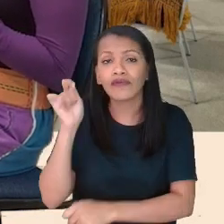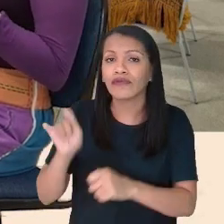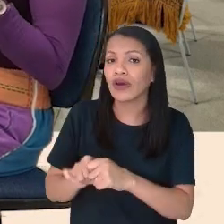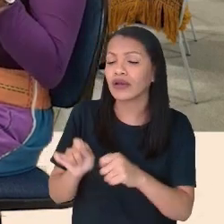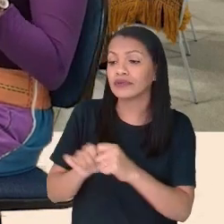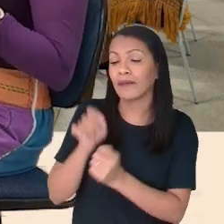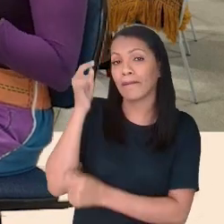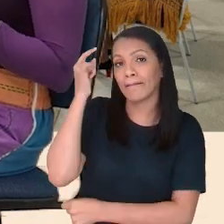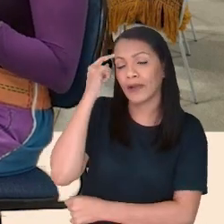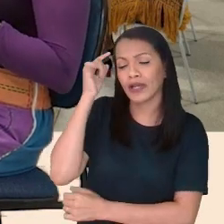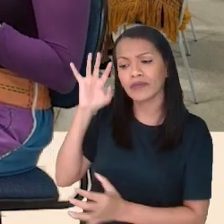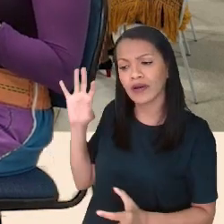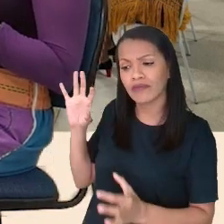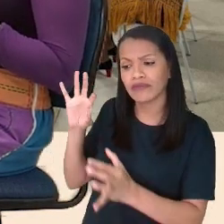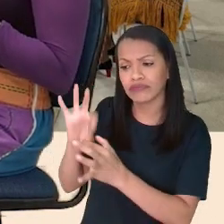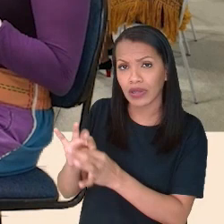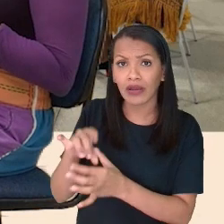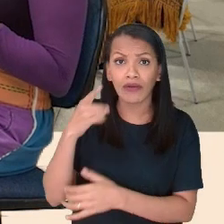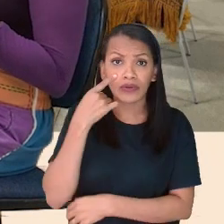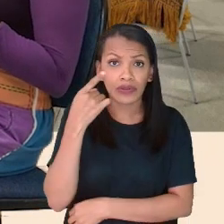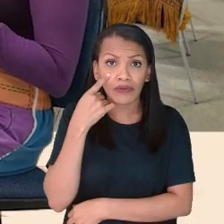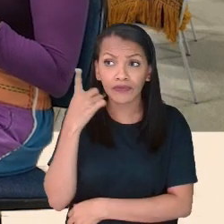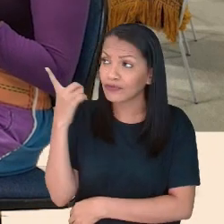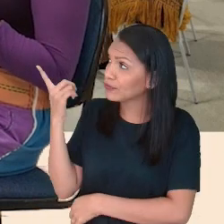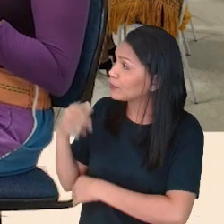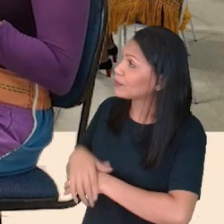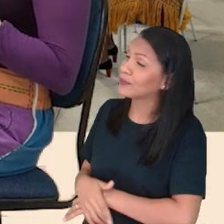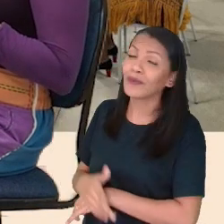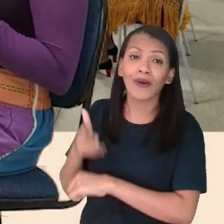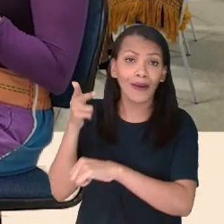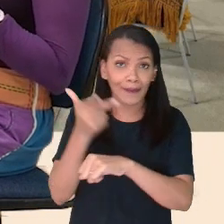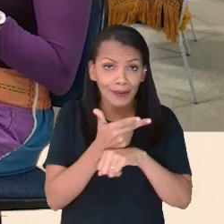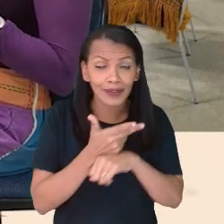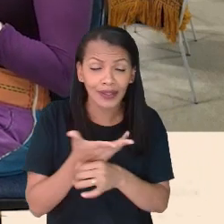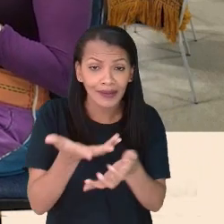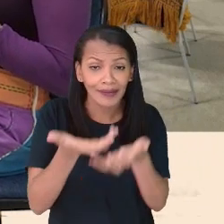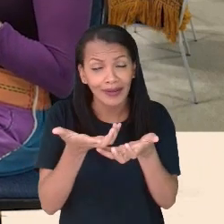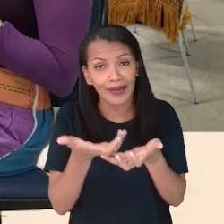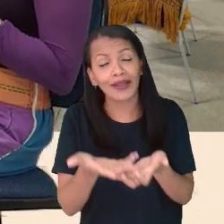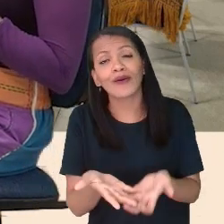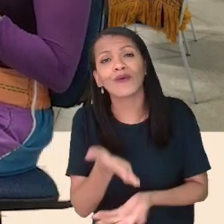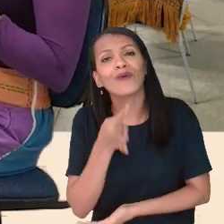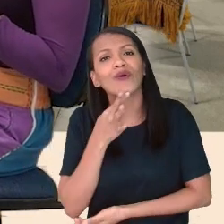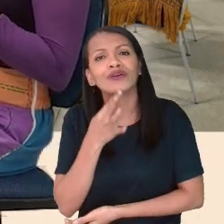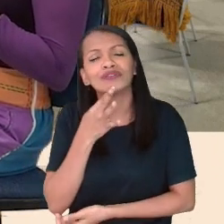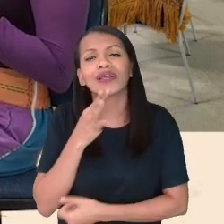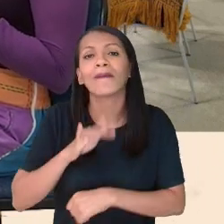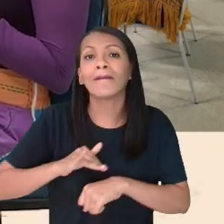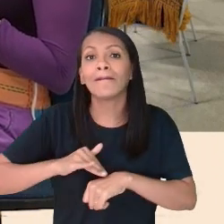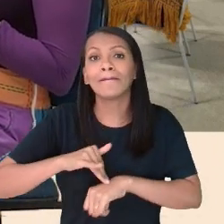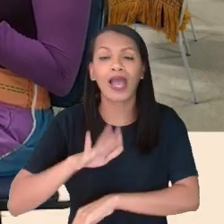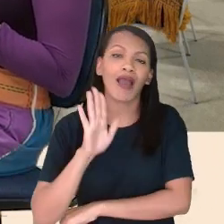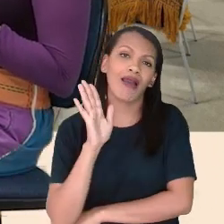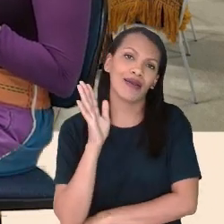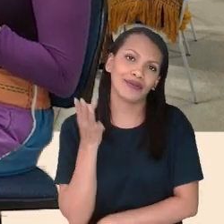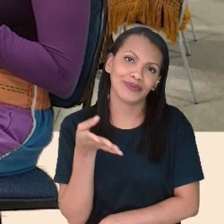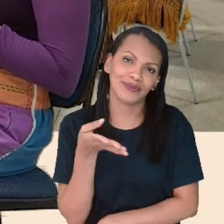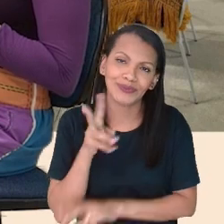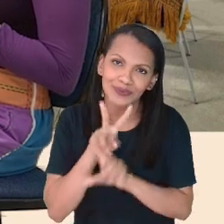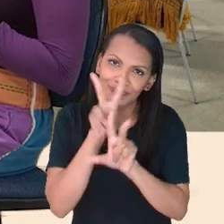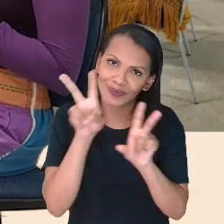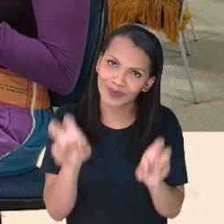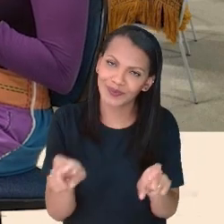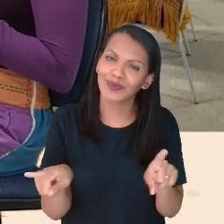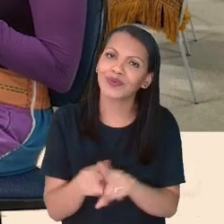né? Porque quem assistiu a peça com certeza vai querer conhecer um pouco mais sobre Eunice da Silveira, conhecer um pouco mais sobre Dorina.